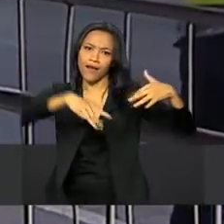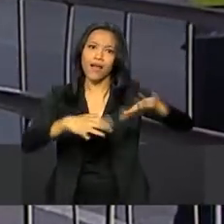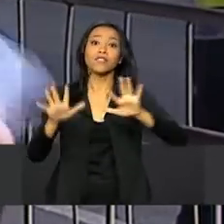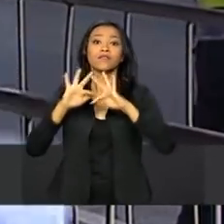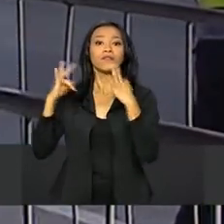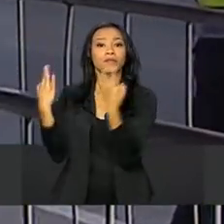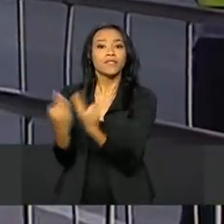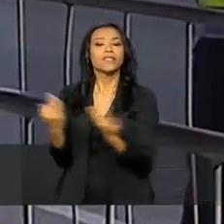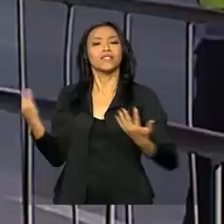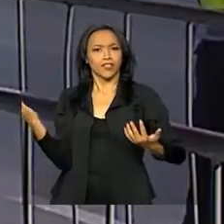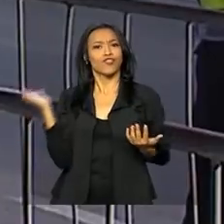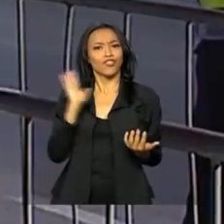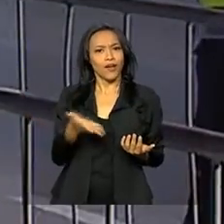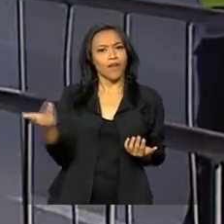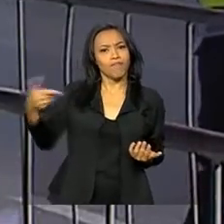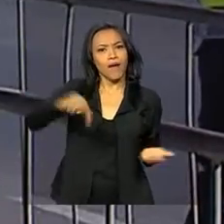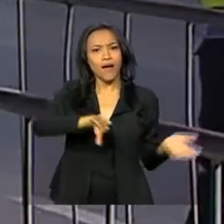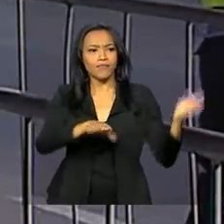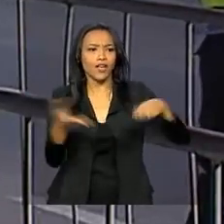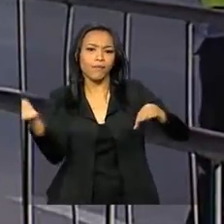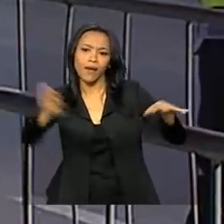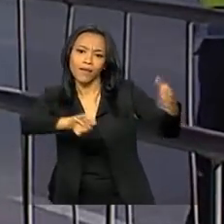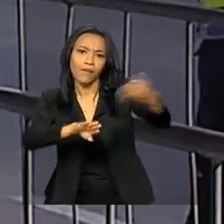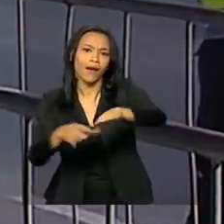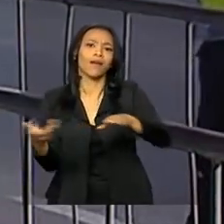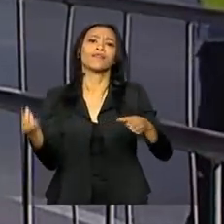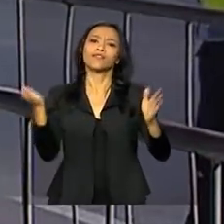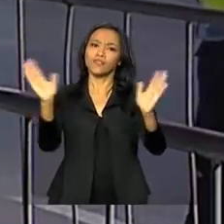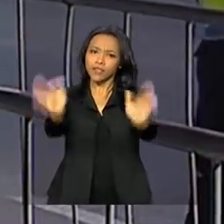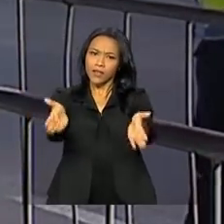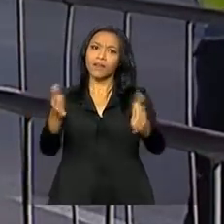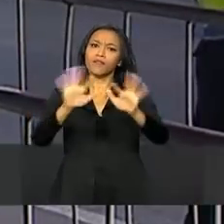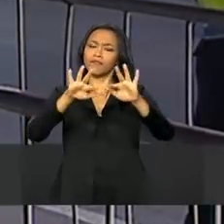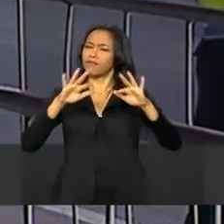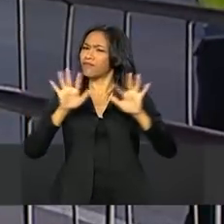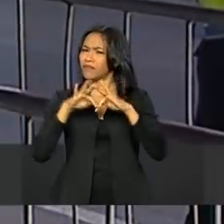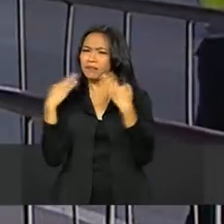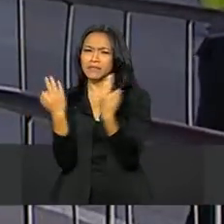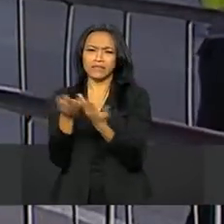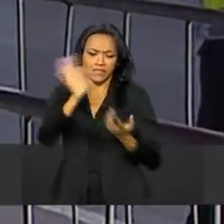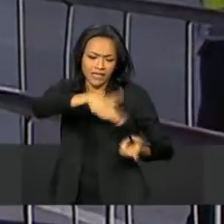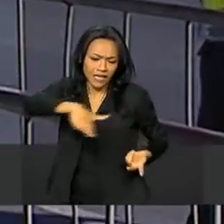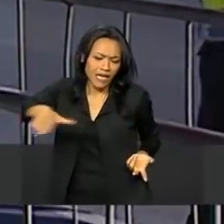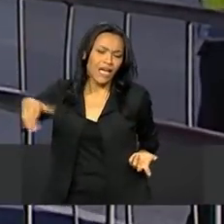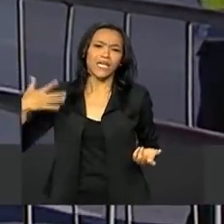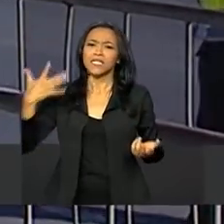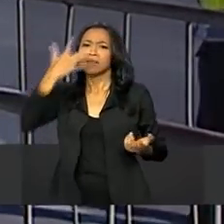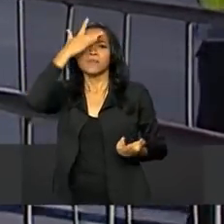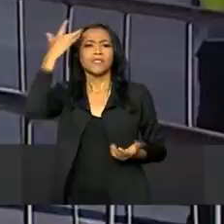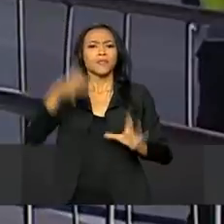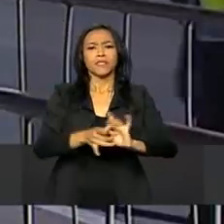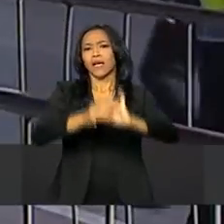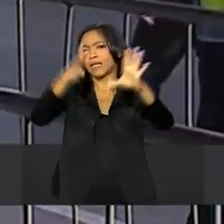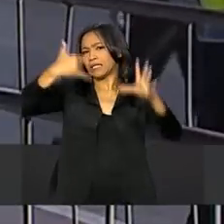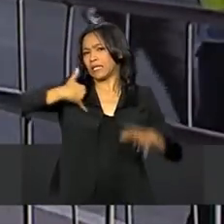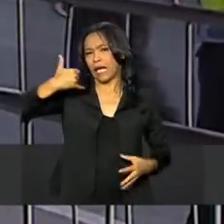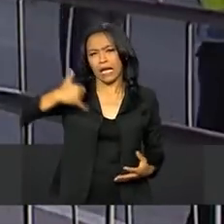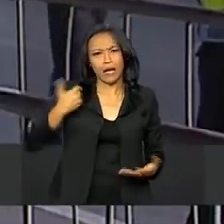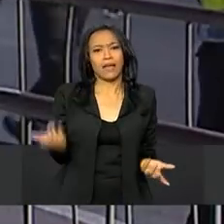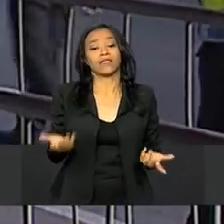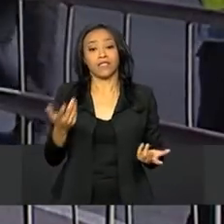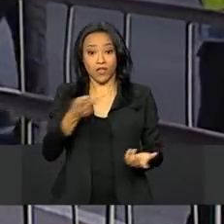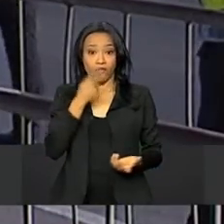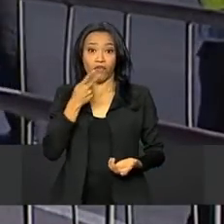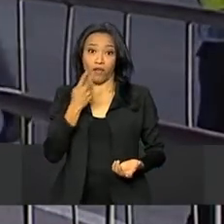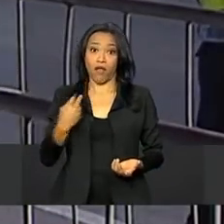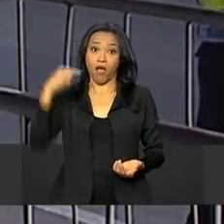famílias, muitas famílias já chegaram, muitas famílias estão chegando, famílias inteiras, crianças, pessoas de todas as idades. Eu falo aqui ao vivo